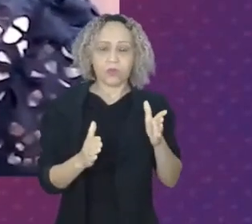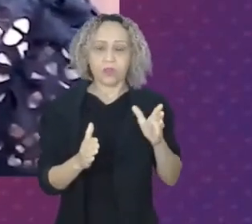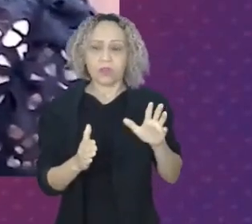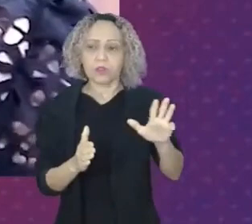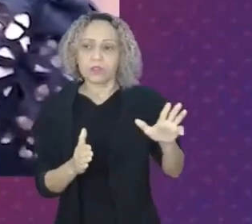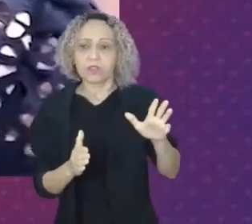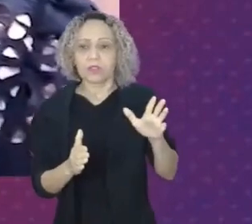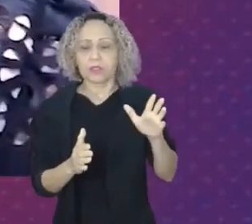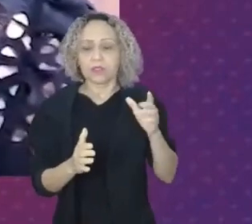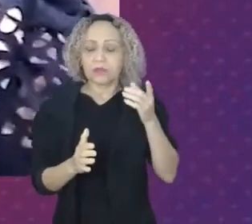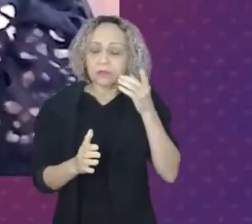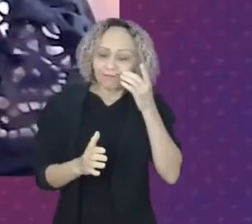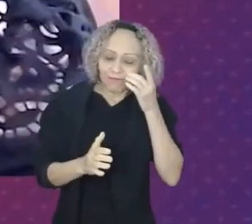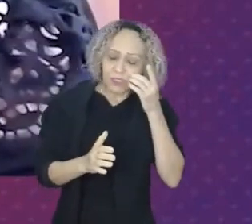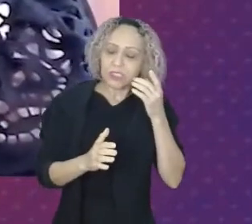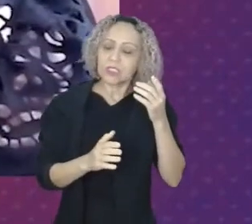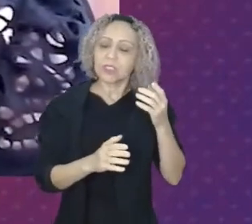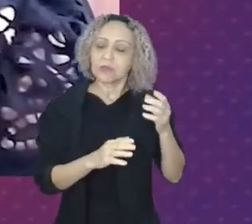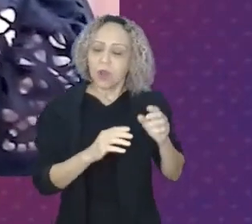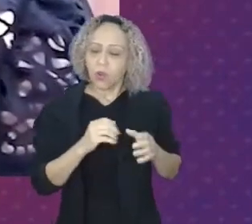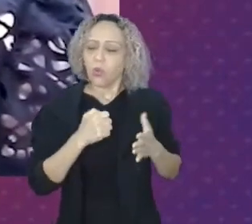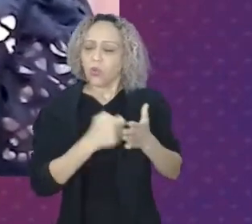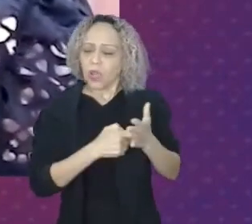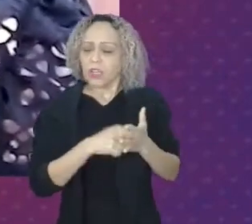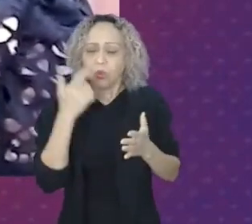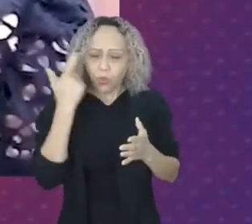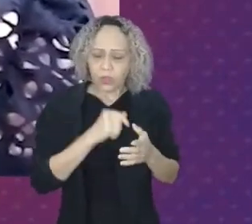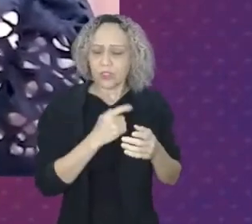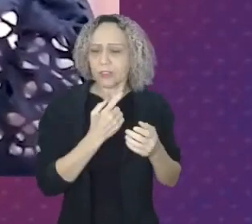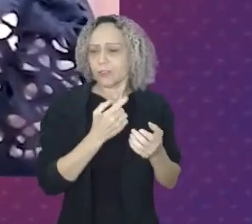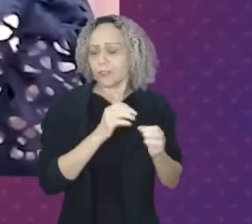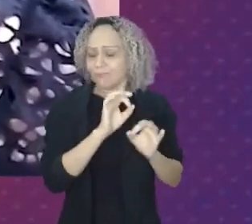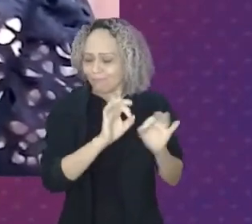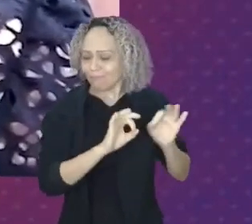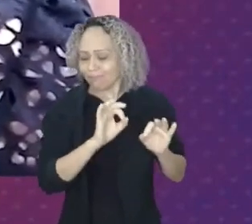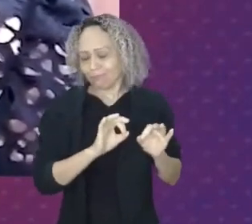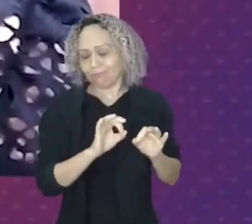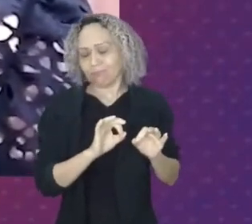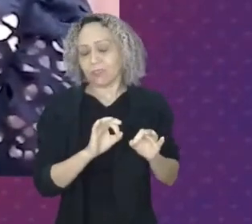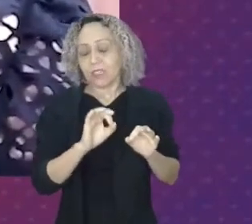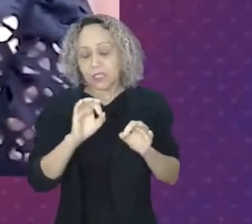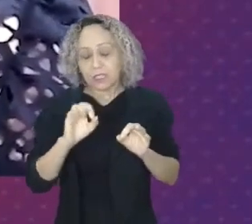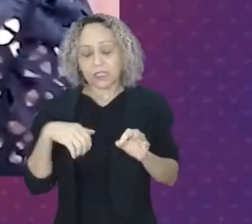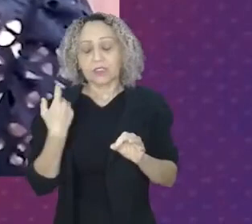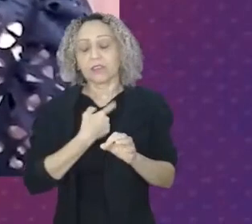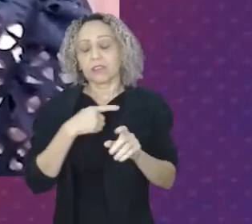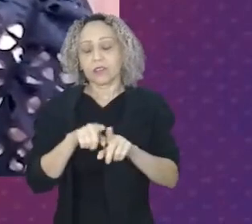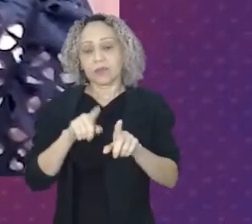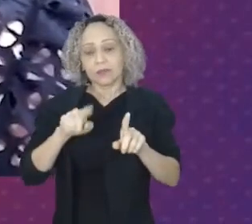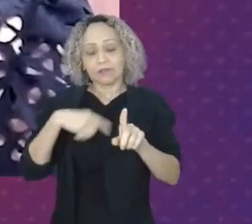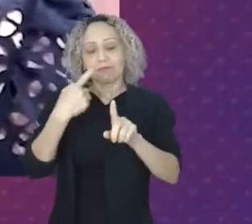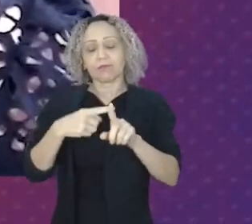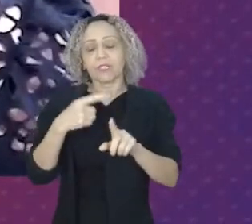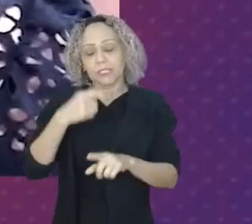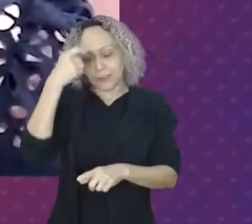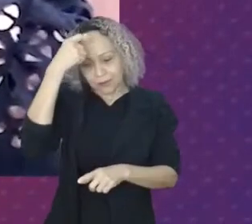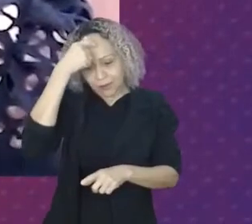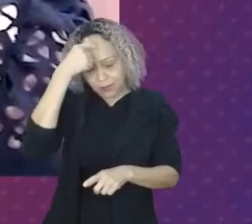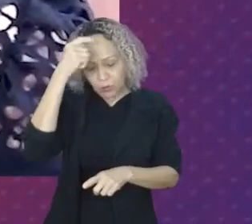de construir, mas fazer com que avance mais também em termos de consciência, de participação.